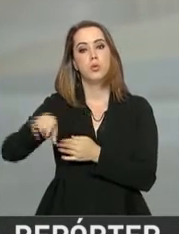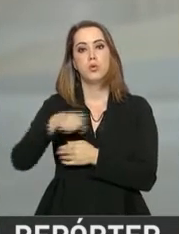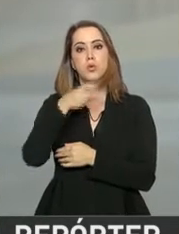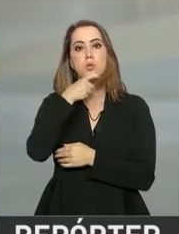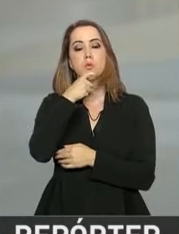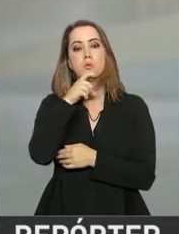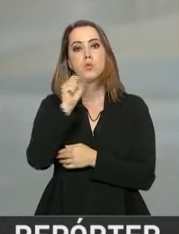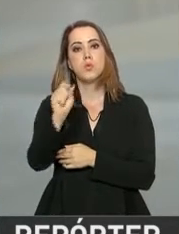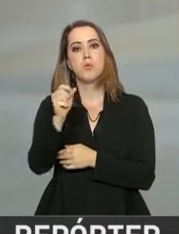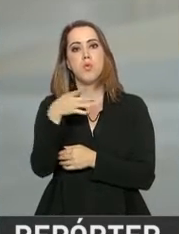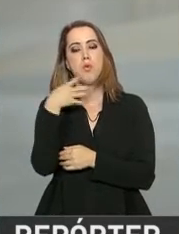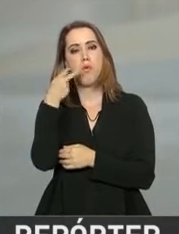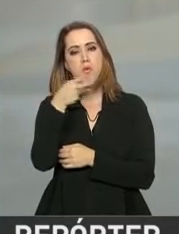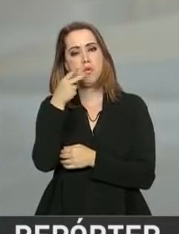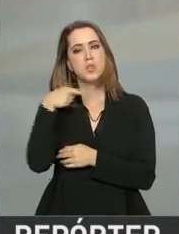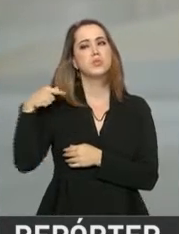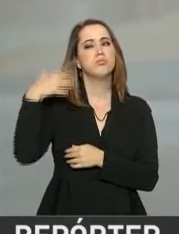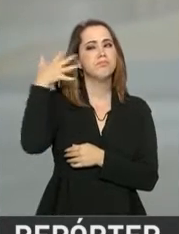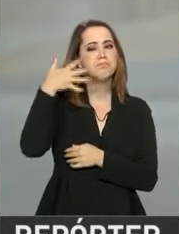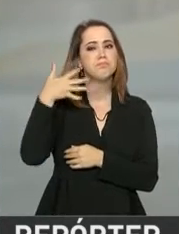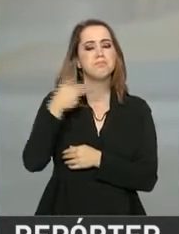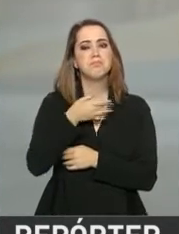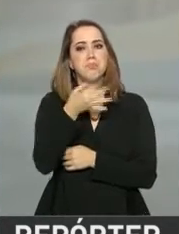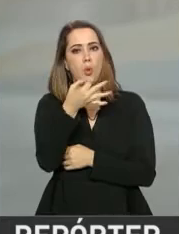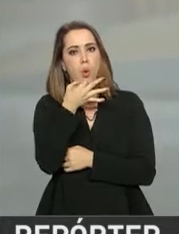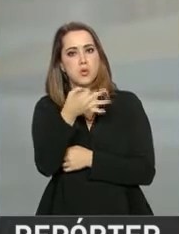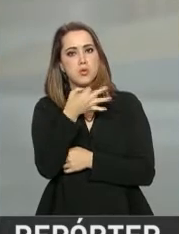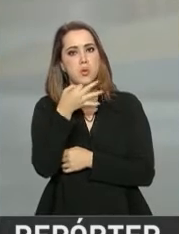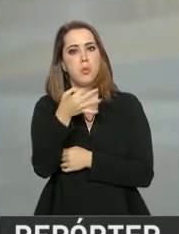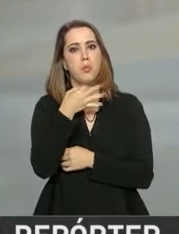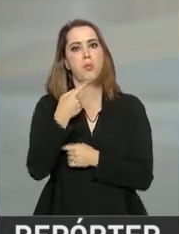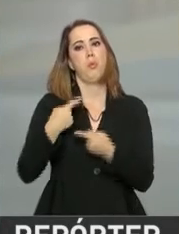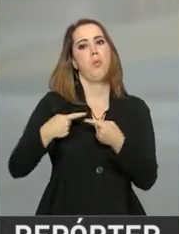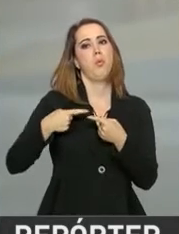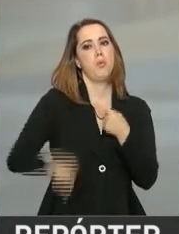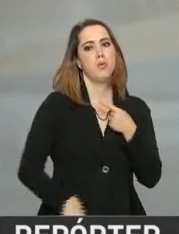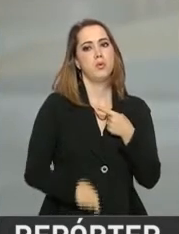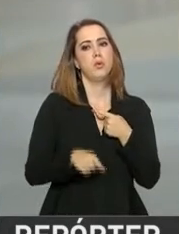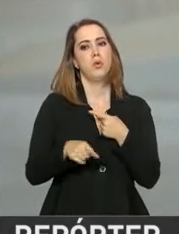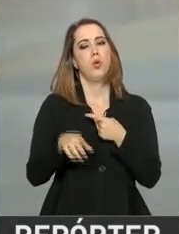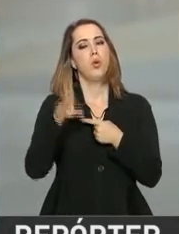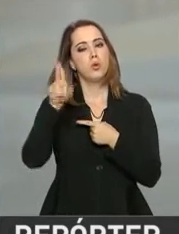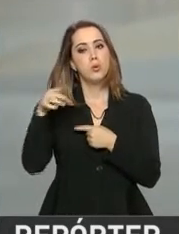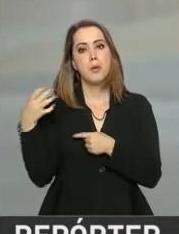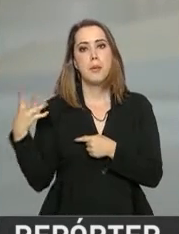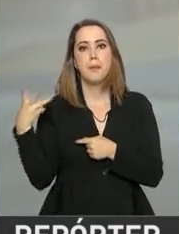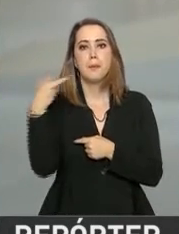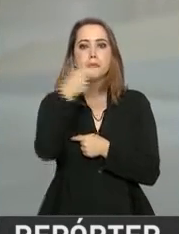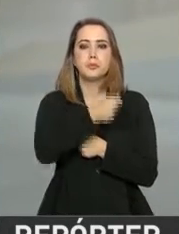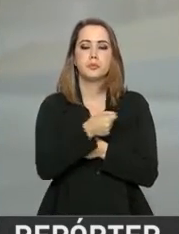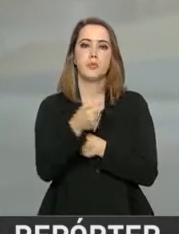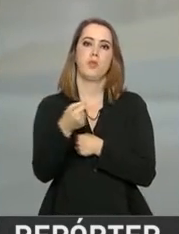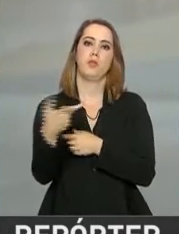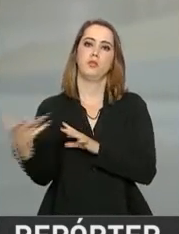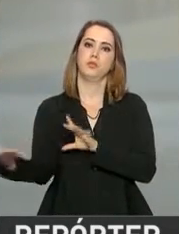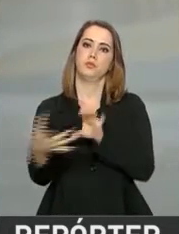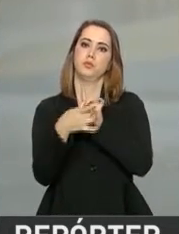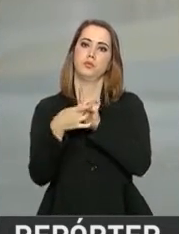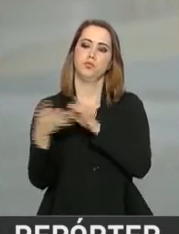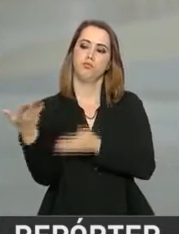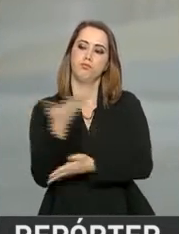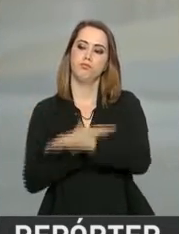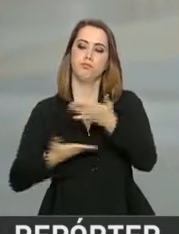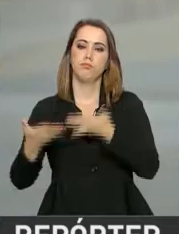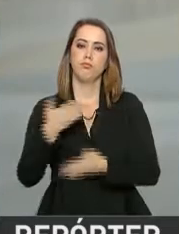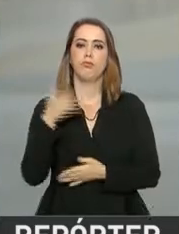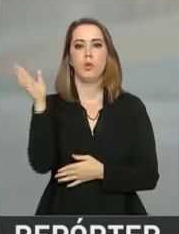considerou esses comentários incompatíveis com a excelente relação entre brasil e uruguai entre